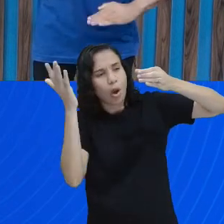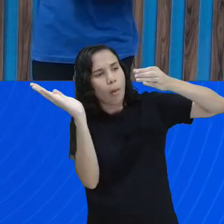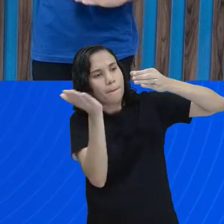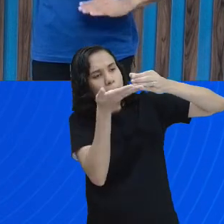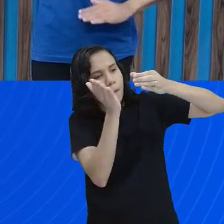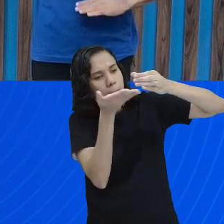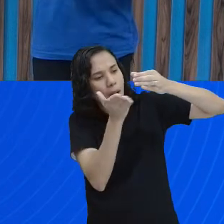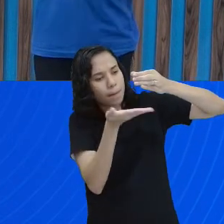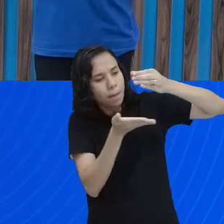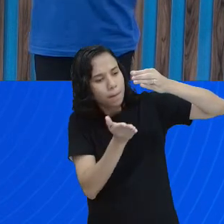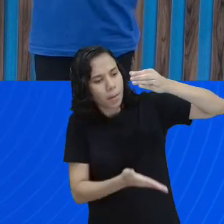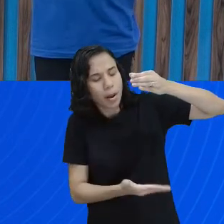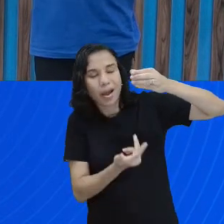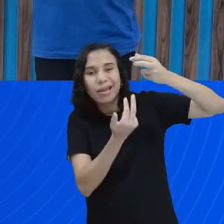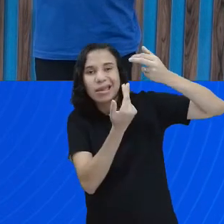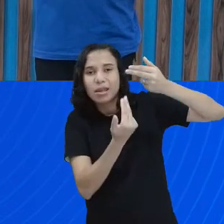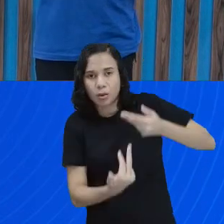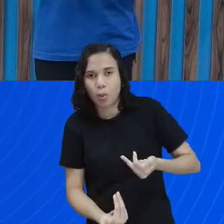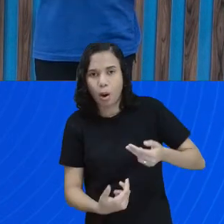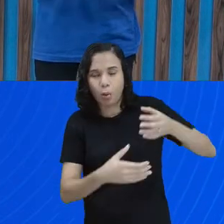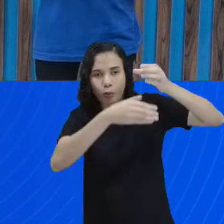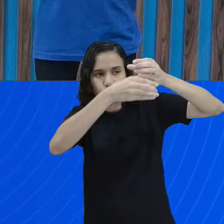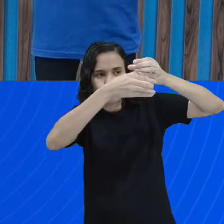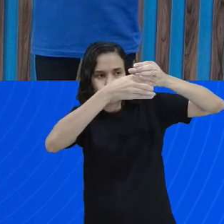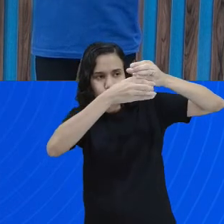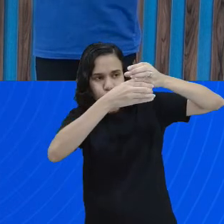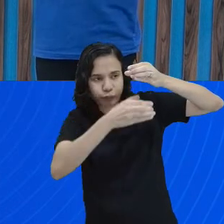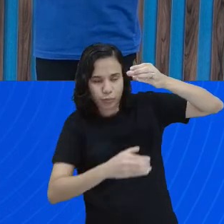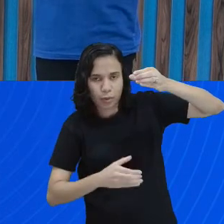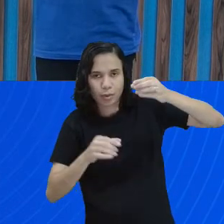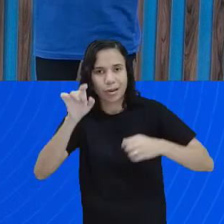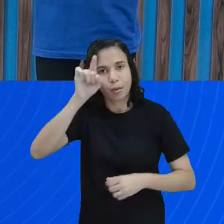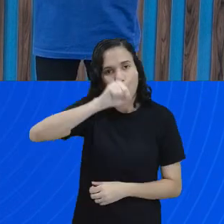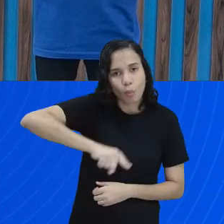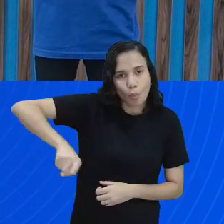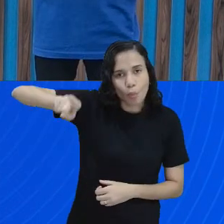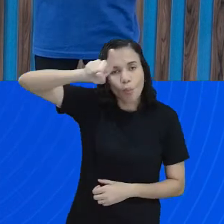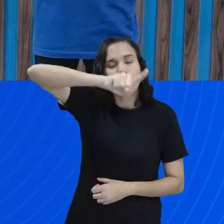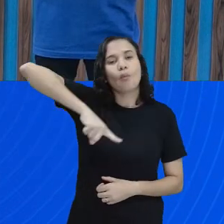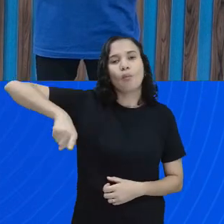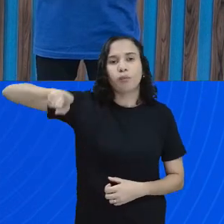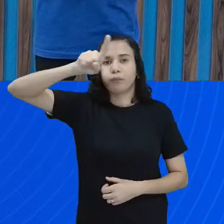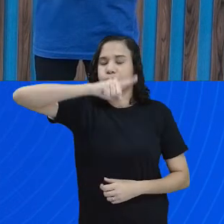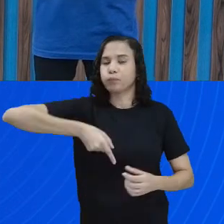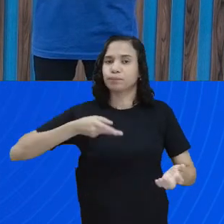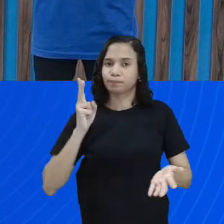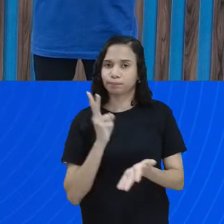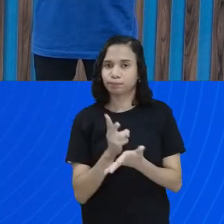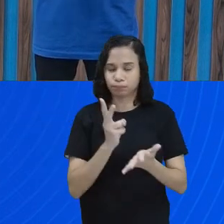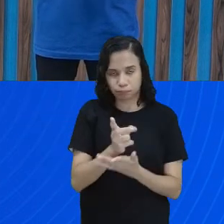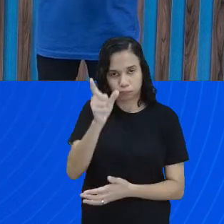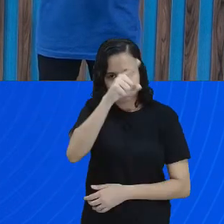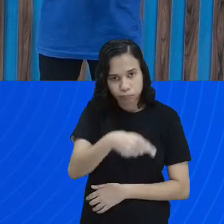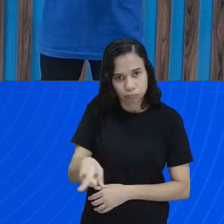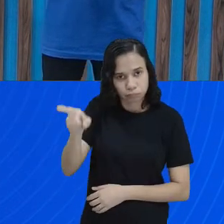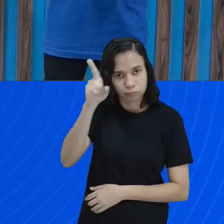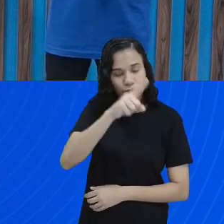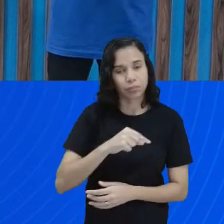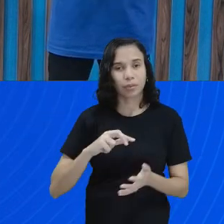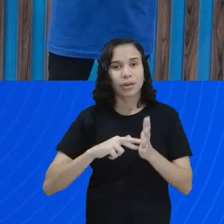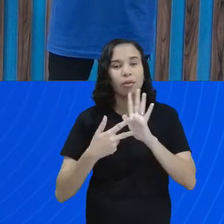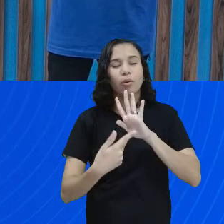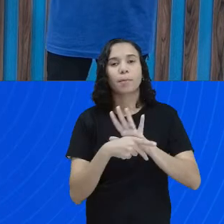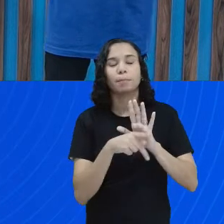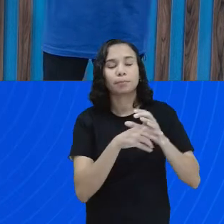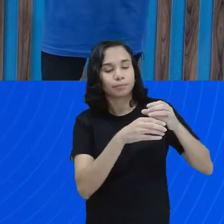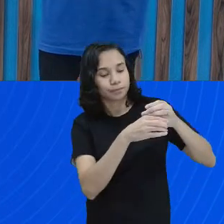vai ter o mesmo formato várias vezes, que é o círculo. A base do cilindro sempre vai ser um círculo. Ou seja, o